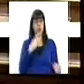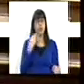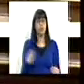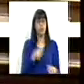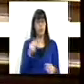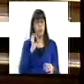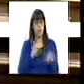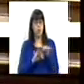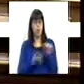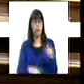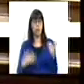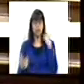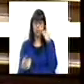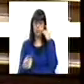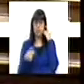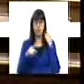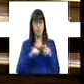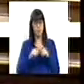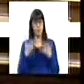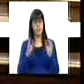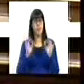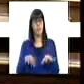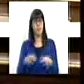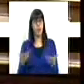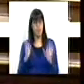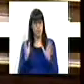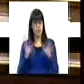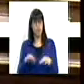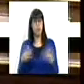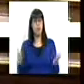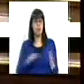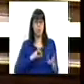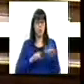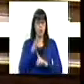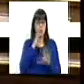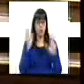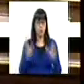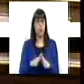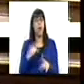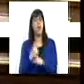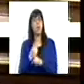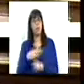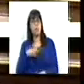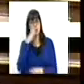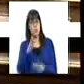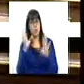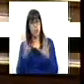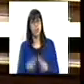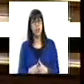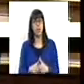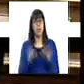jovens qualificados. Este ciclo era preciso terminar com ele. Agora, senhoras e senhores deputados, também vos vou dizer uma